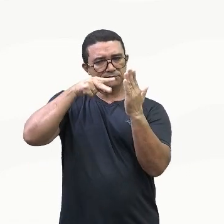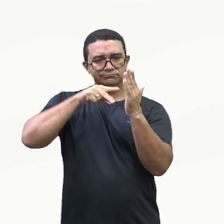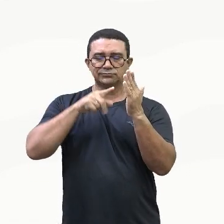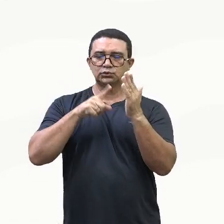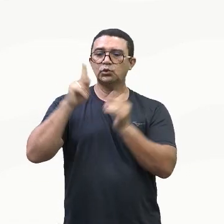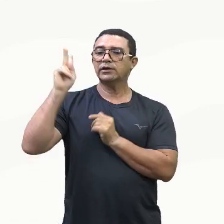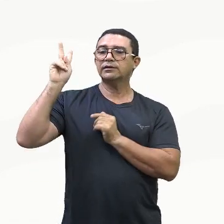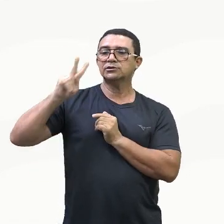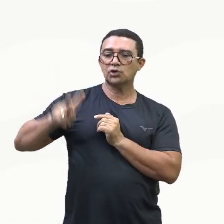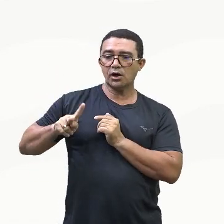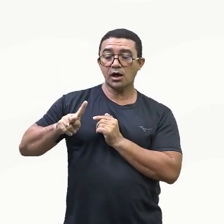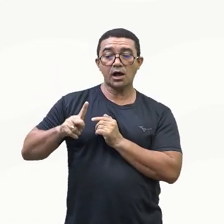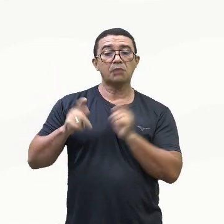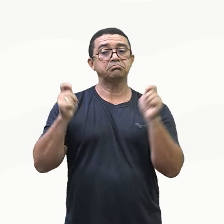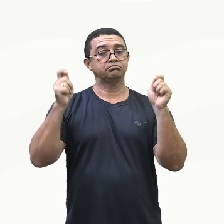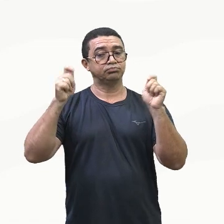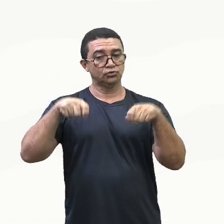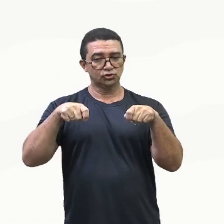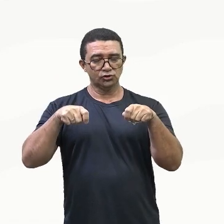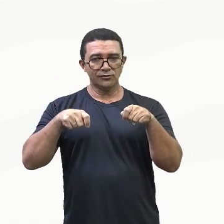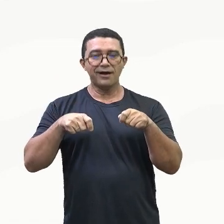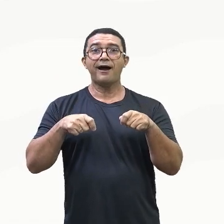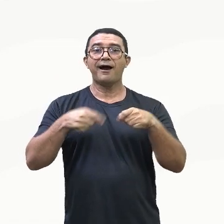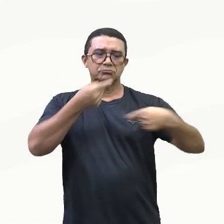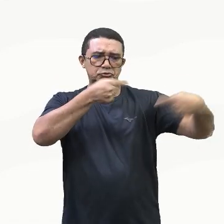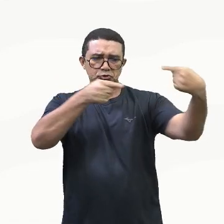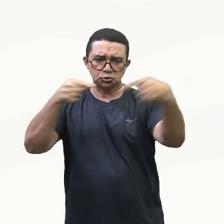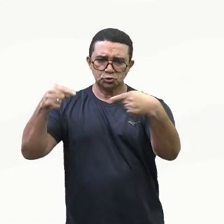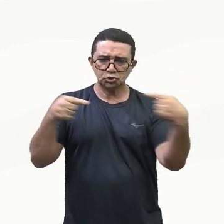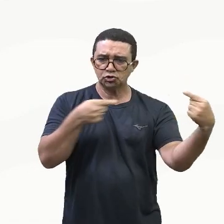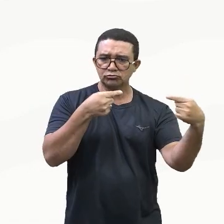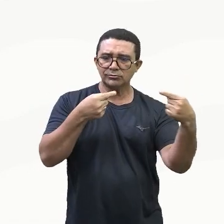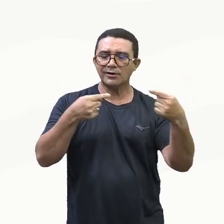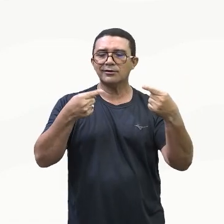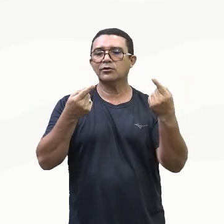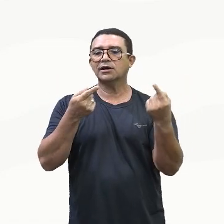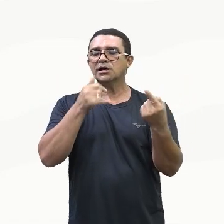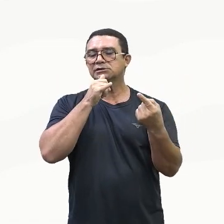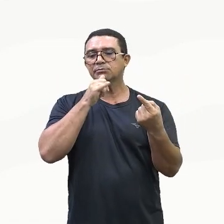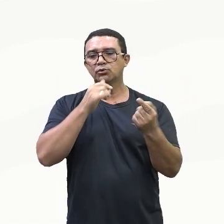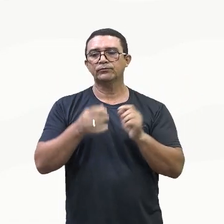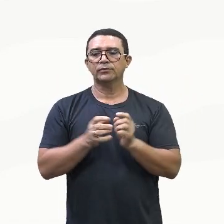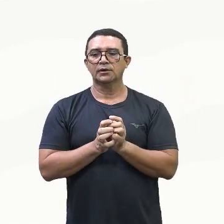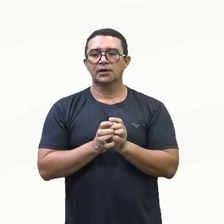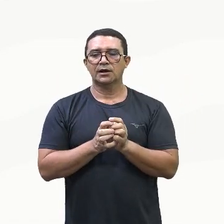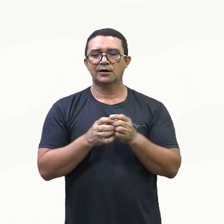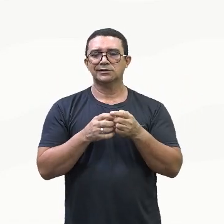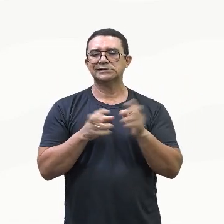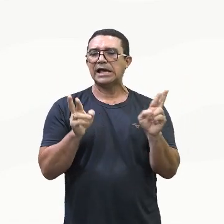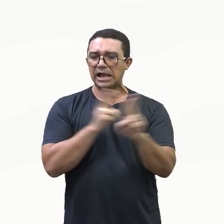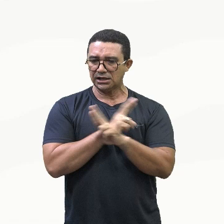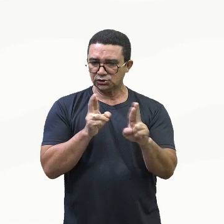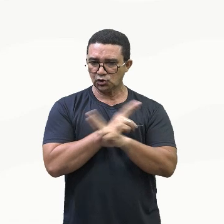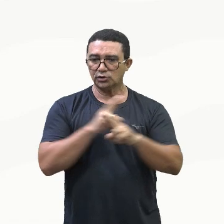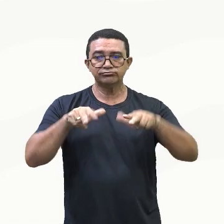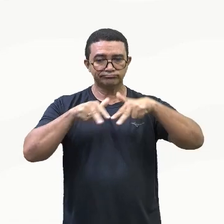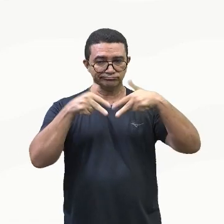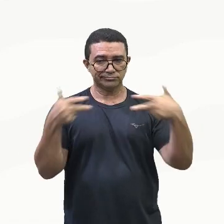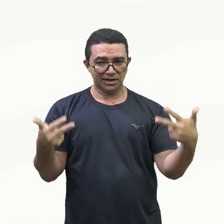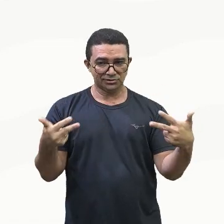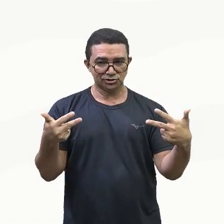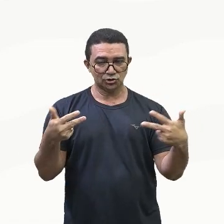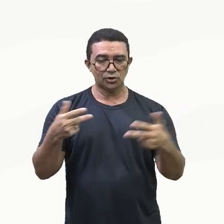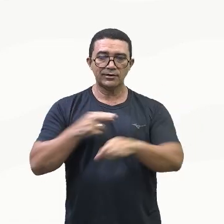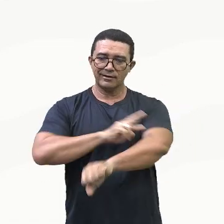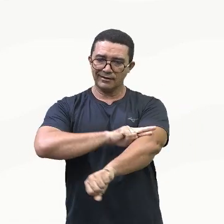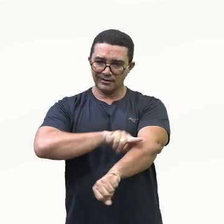permita discutir e refletir sobre as relações étnico-raciais. Se você não quiser utilizar o vídeo, como eu acabei de